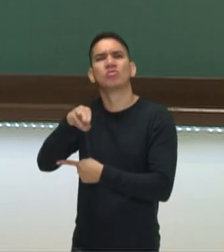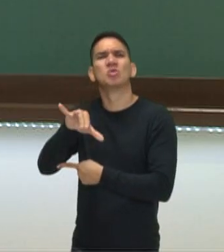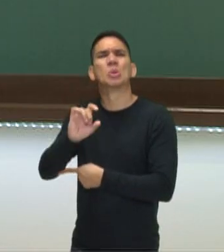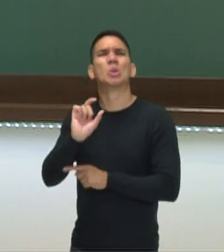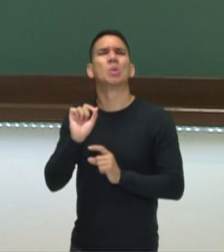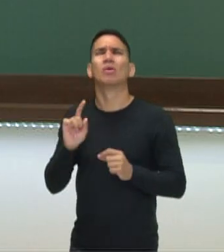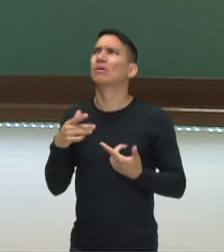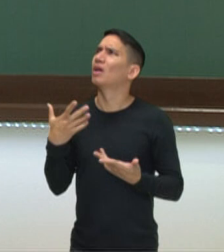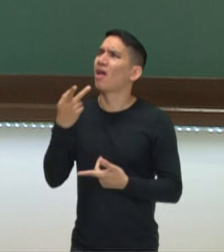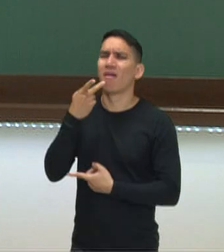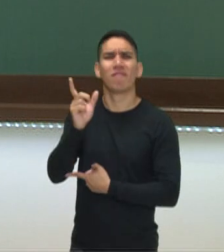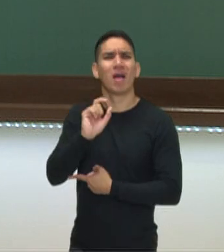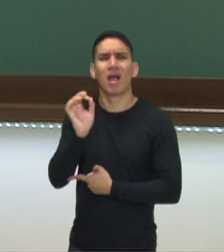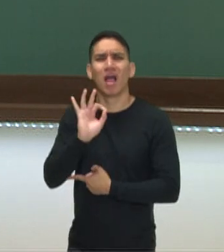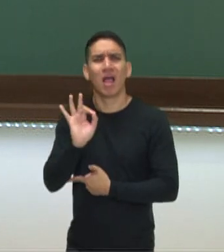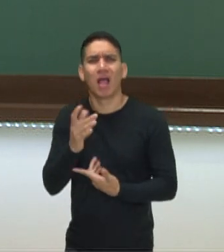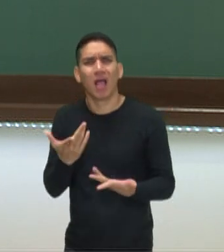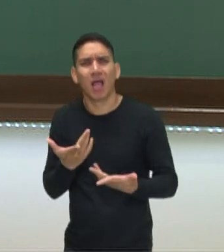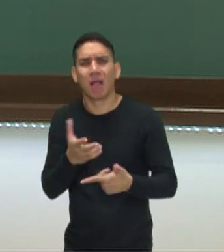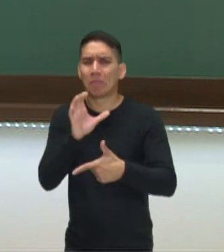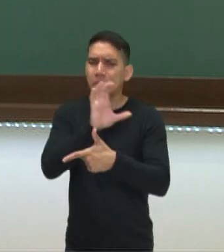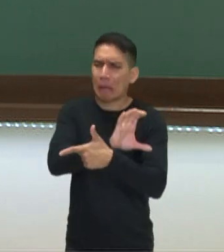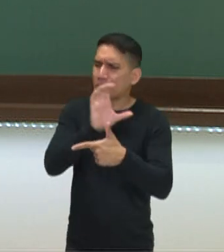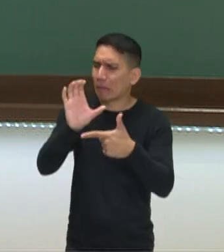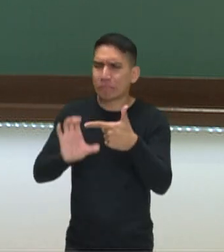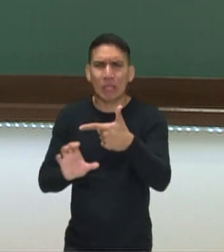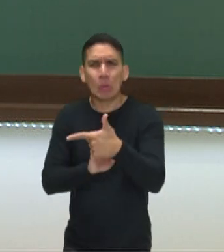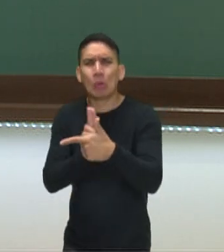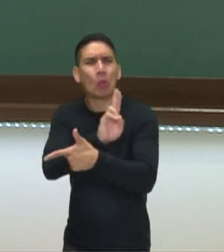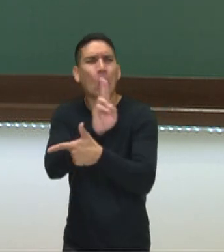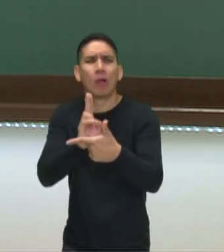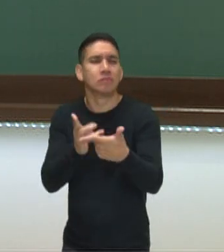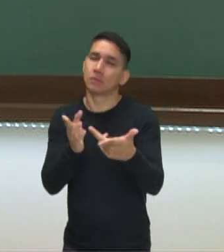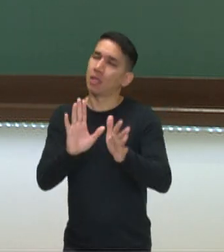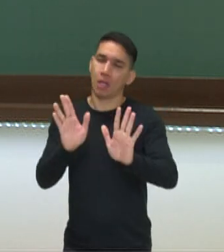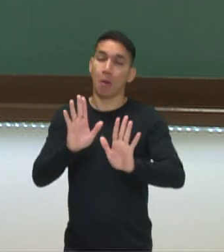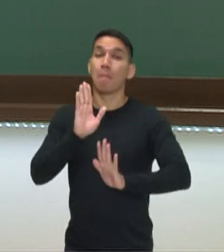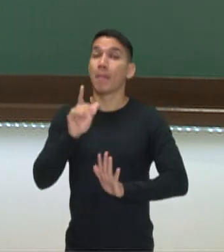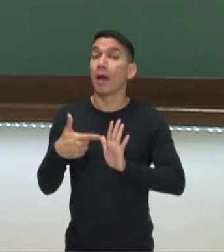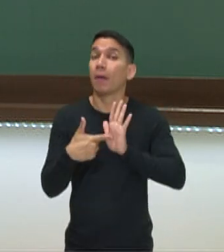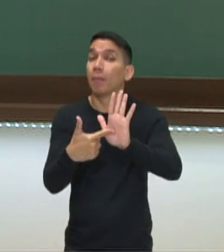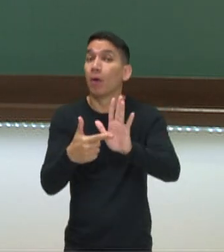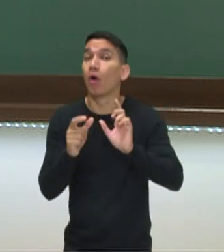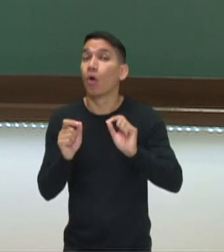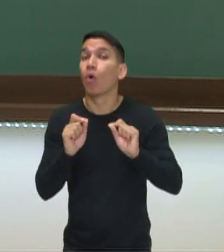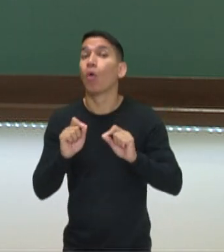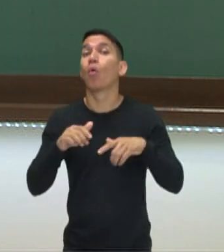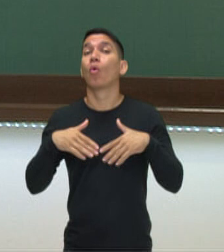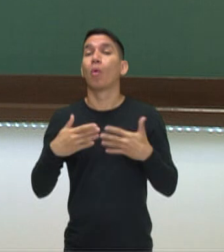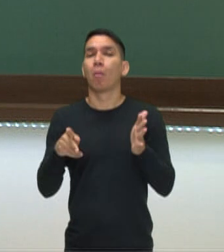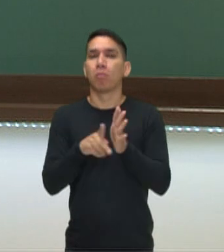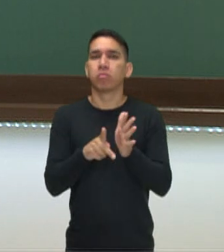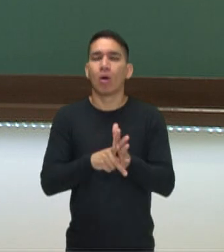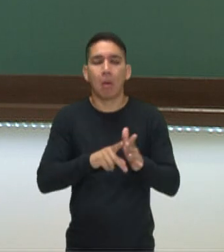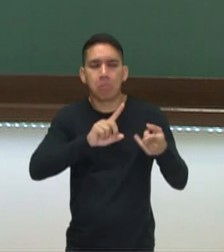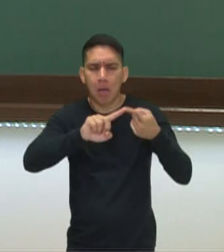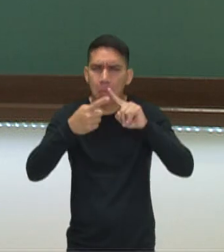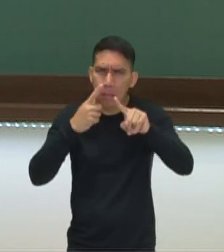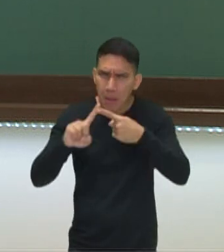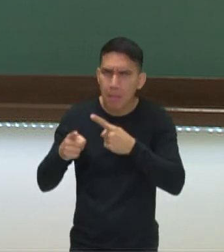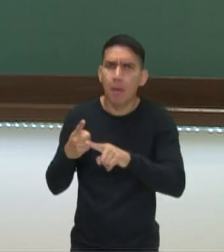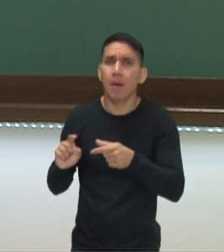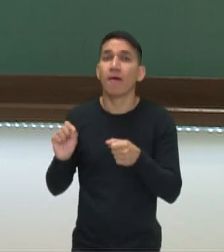aí de divisão de quociente e não de nada. Não, não está falando. Então, mas está mostrando uma operação que foi realizada,